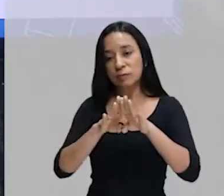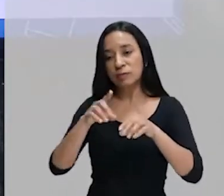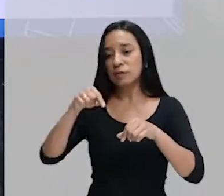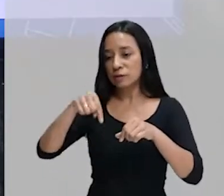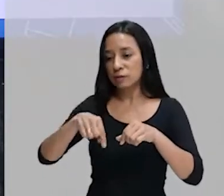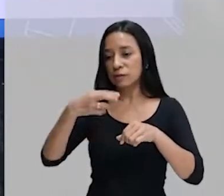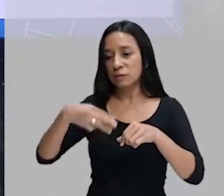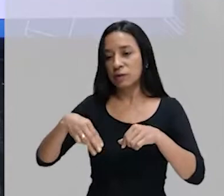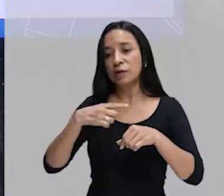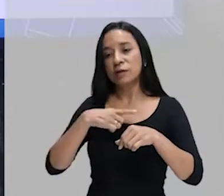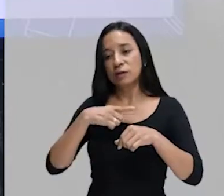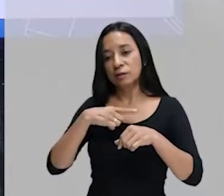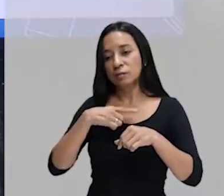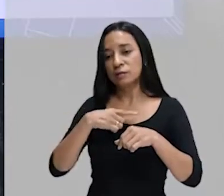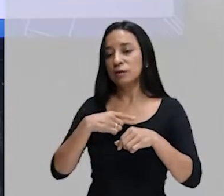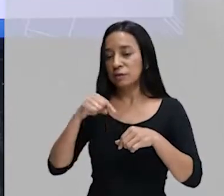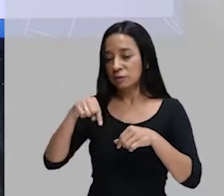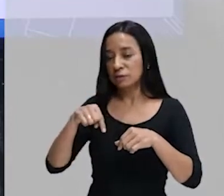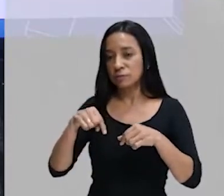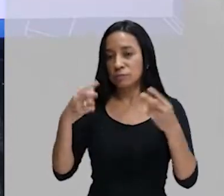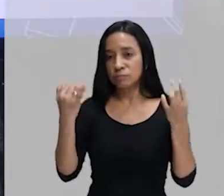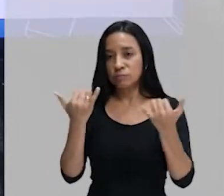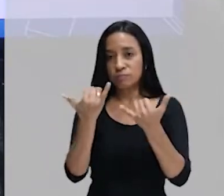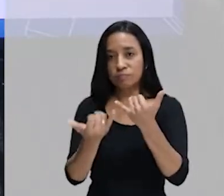artesanato de alfareria.